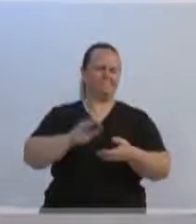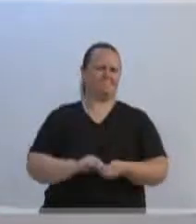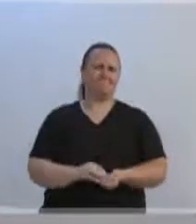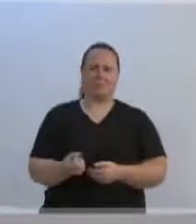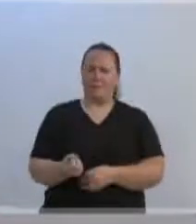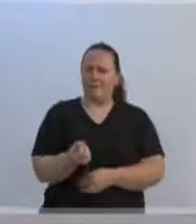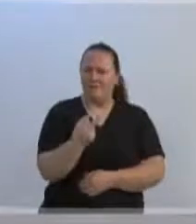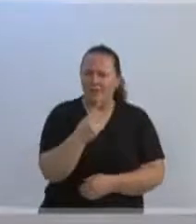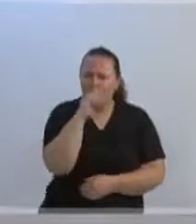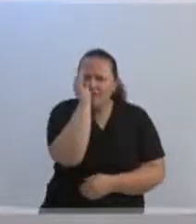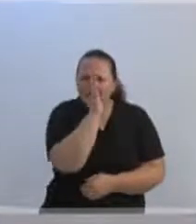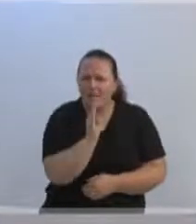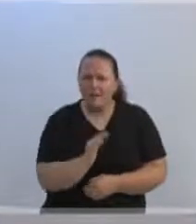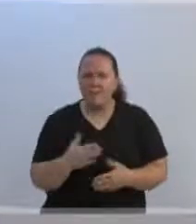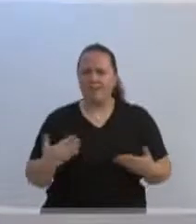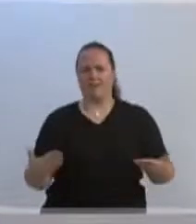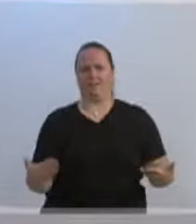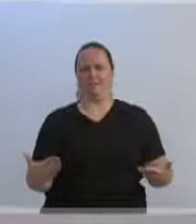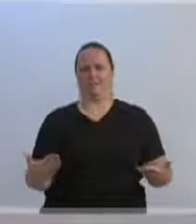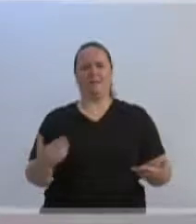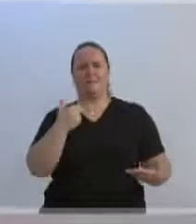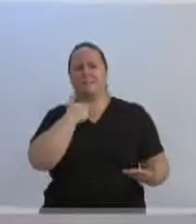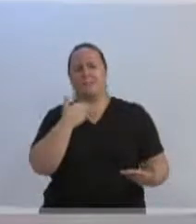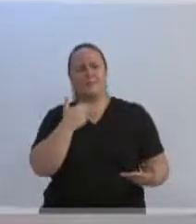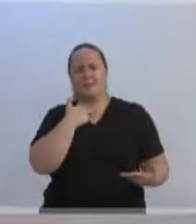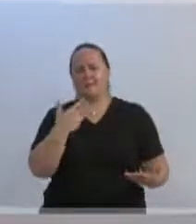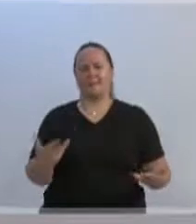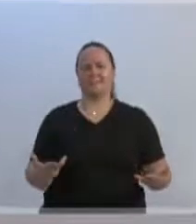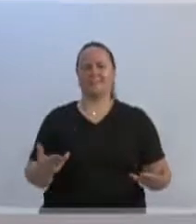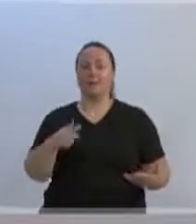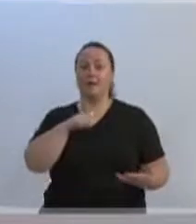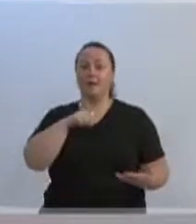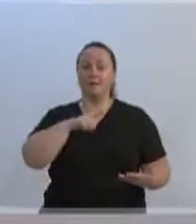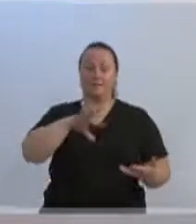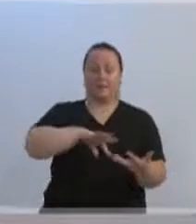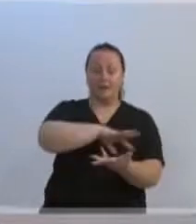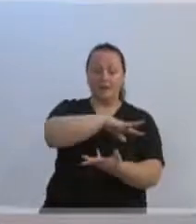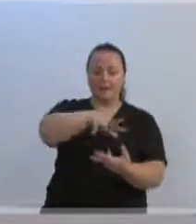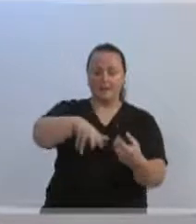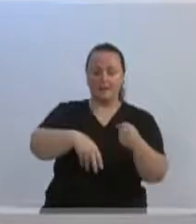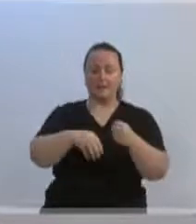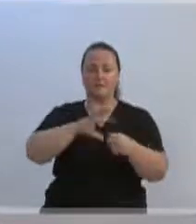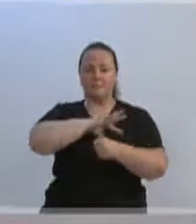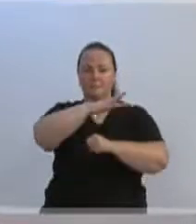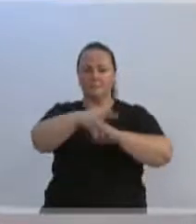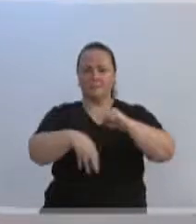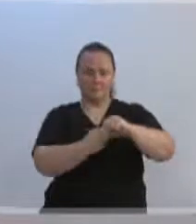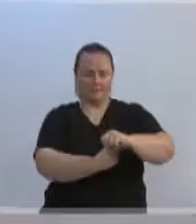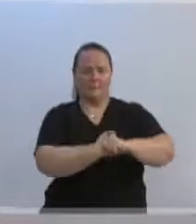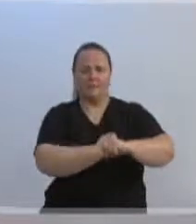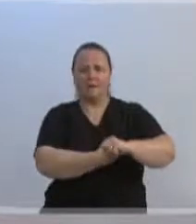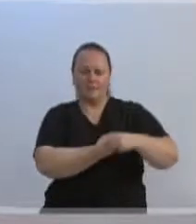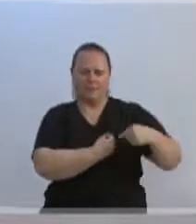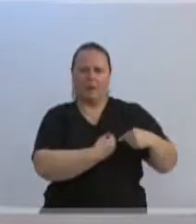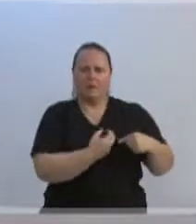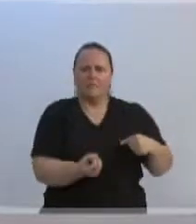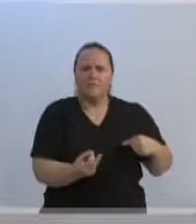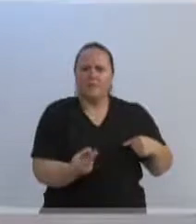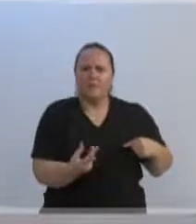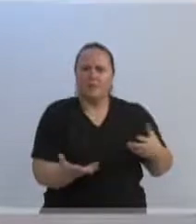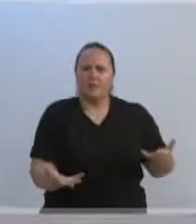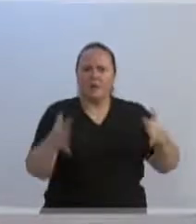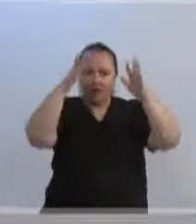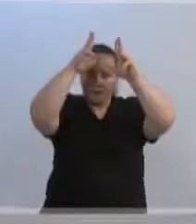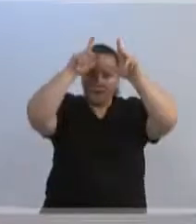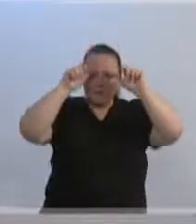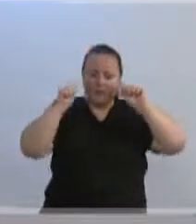mas acima de tudo não venda o que resta do meio ambiente e nossas riquezas naturais não vem da amazônia já basta já basta